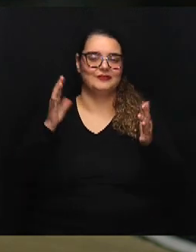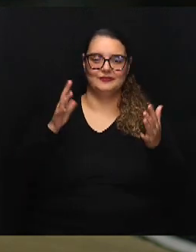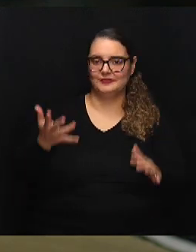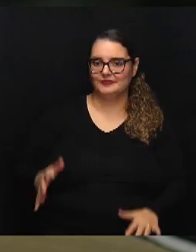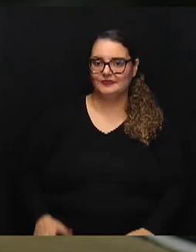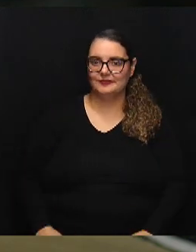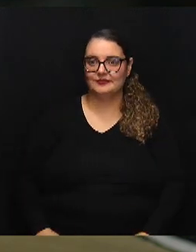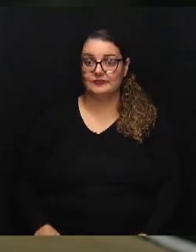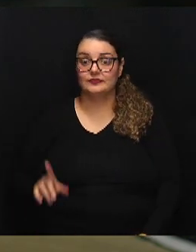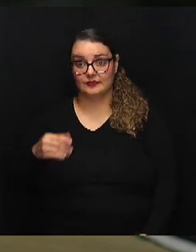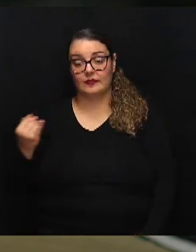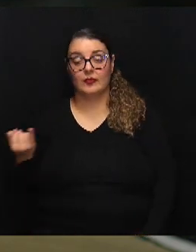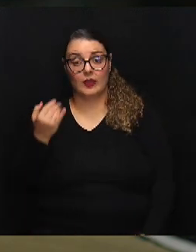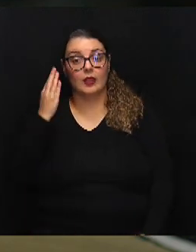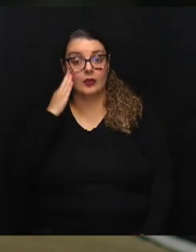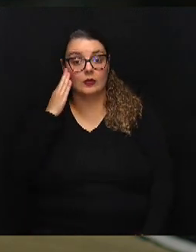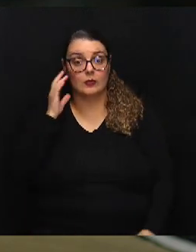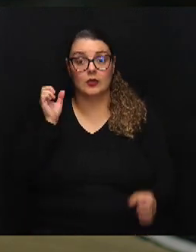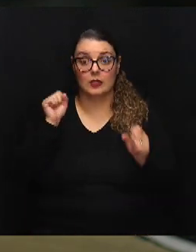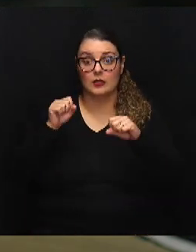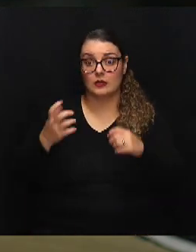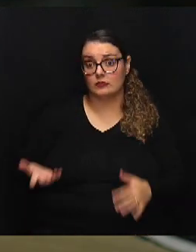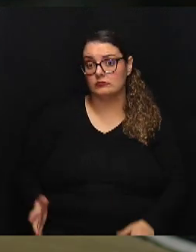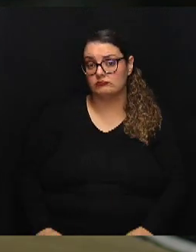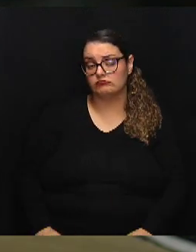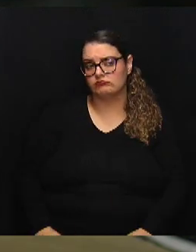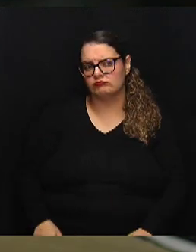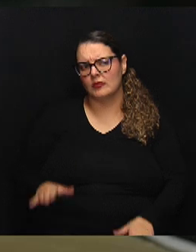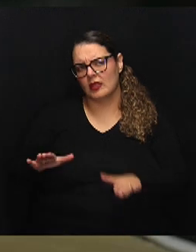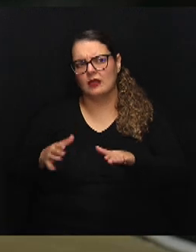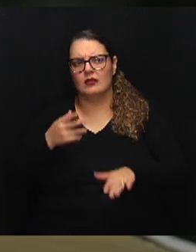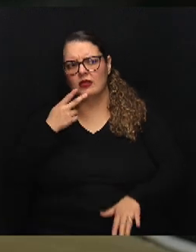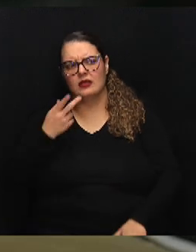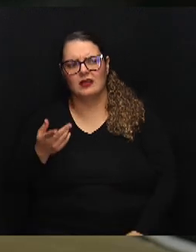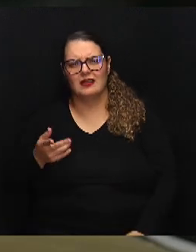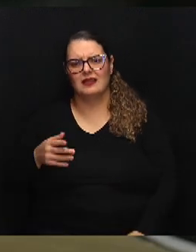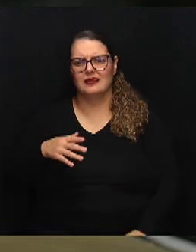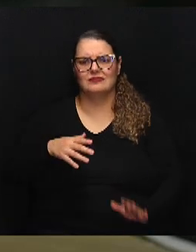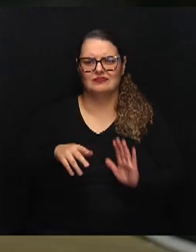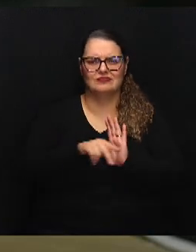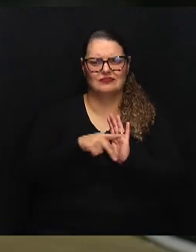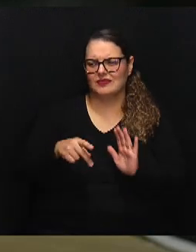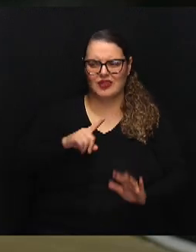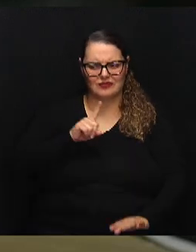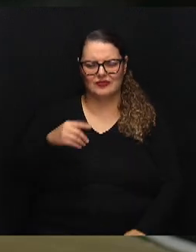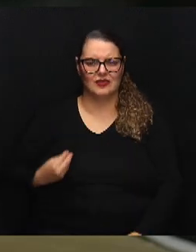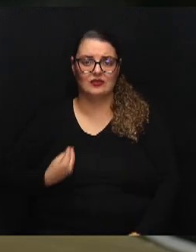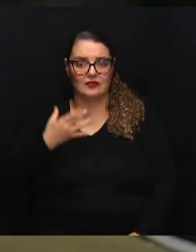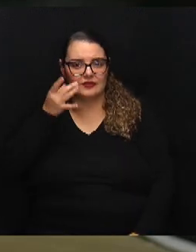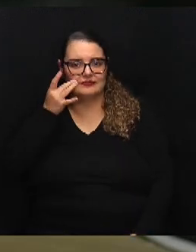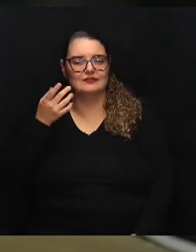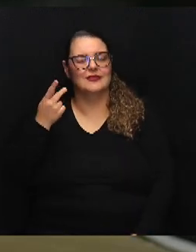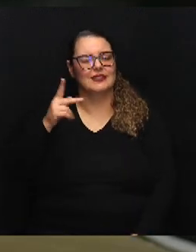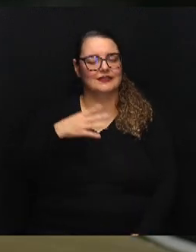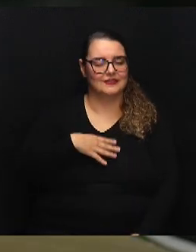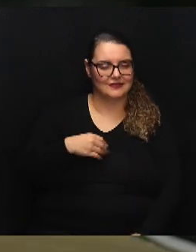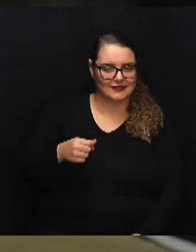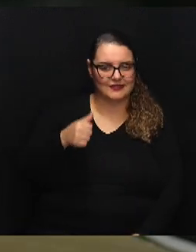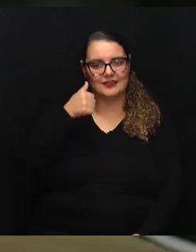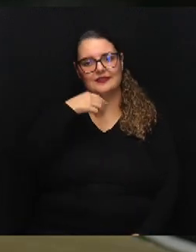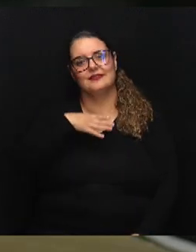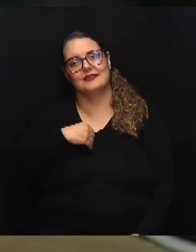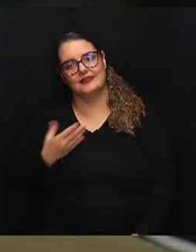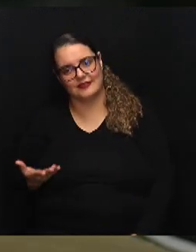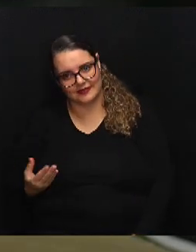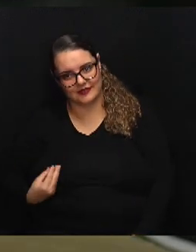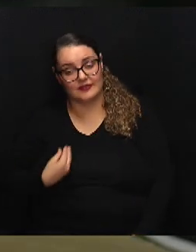É importante a gente entender, sim. De repente você para e fala assim, mas não faz parte de mim isso, não vivo isso, mas o seu filho vive, a sua filha vive, você